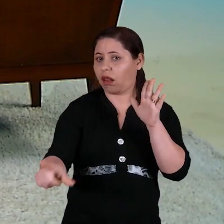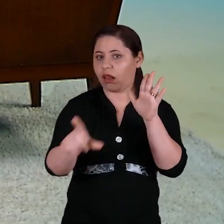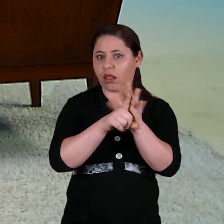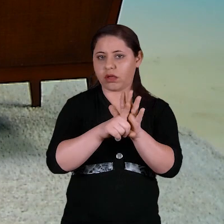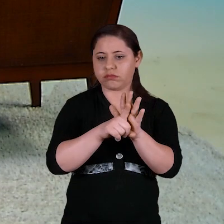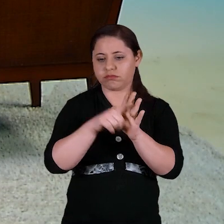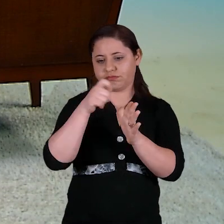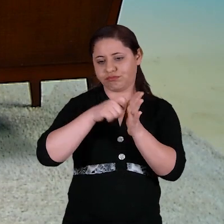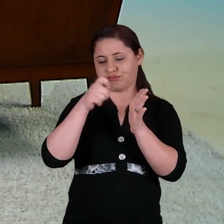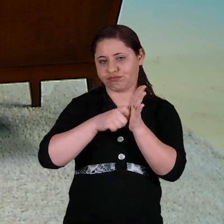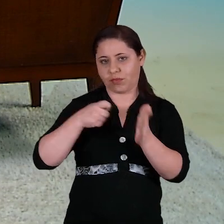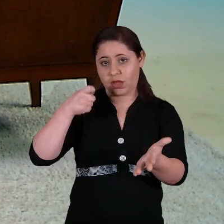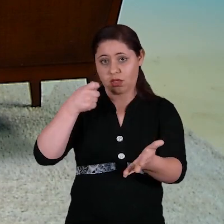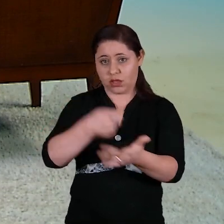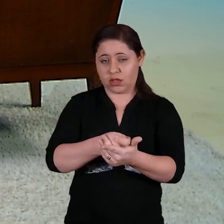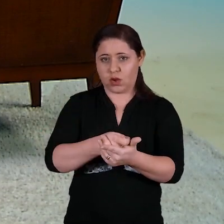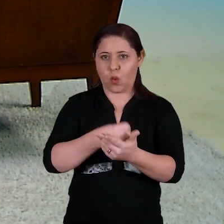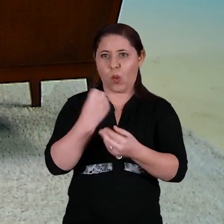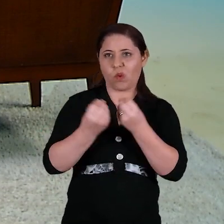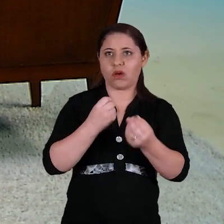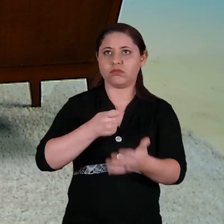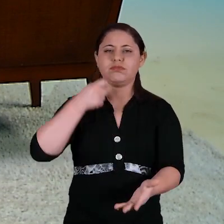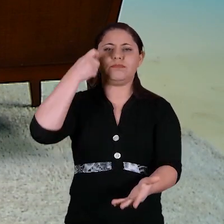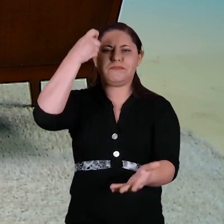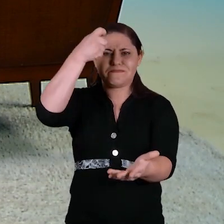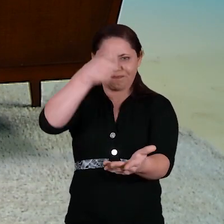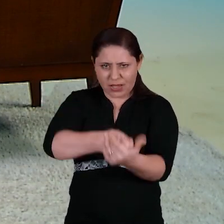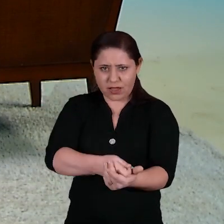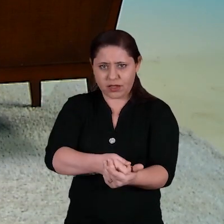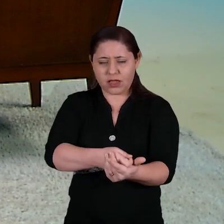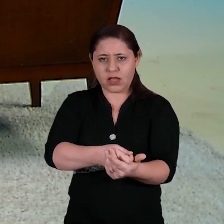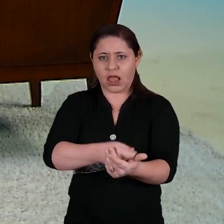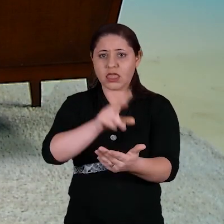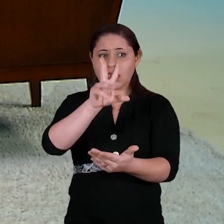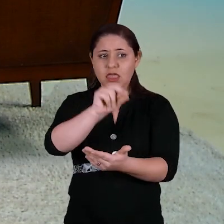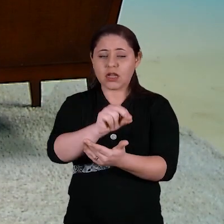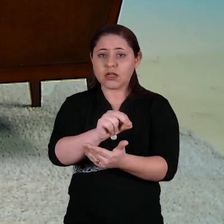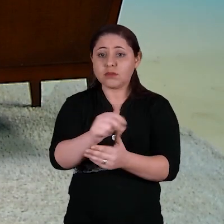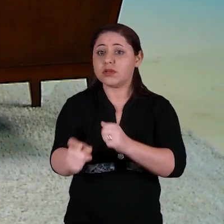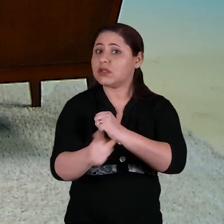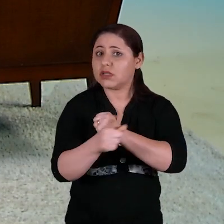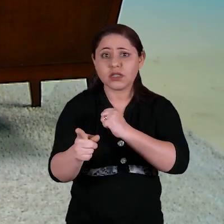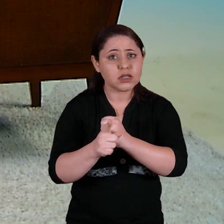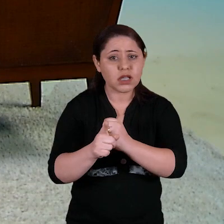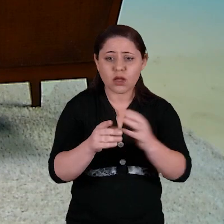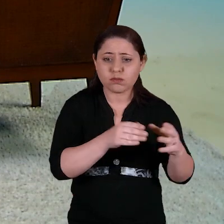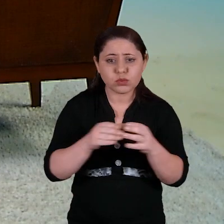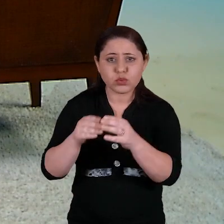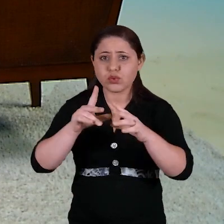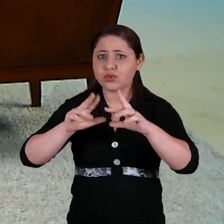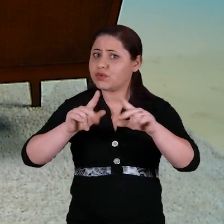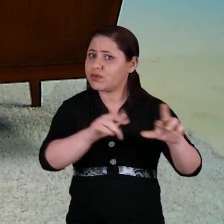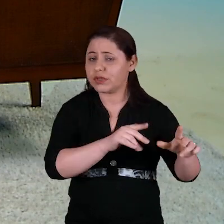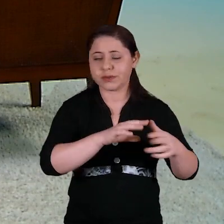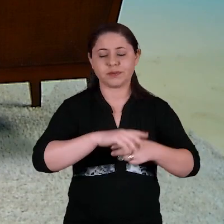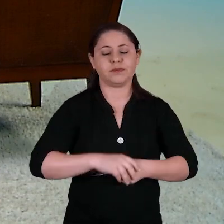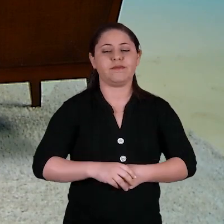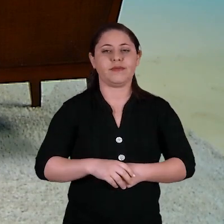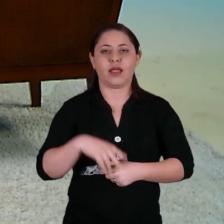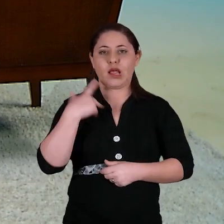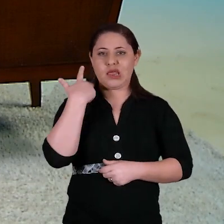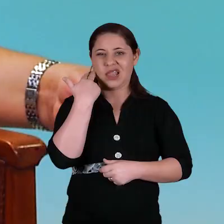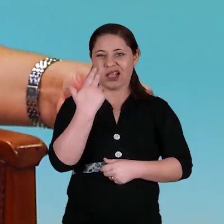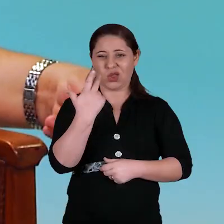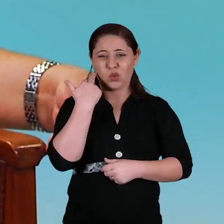que regula, né? Como se fosse realmente uma obrigação, não como se fosse para agregar ali todos os povos, todos os públicos. Uma coisa natural,